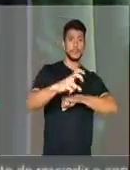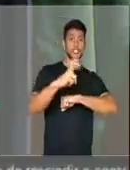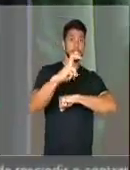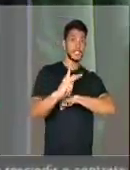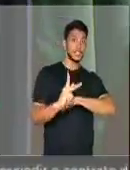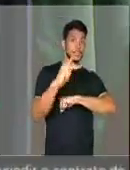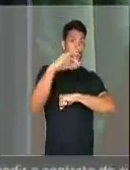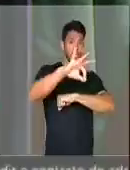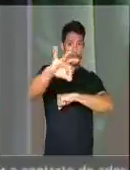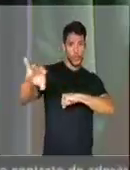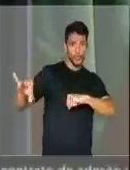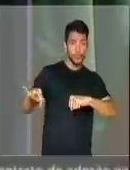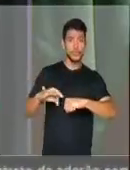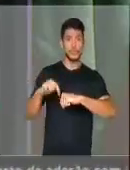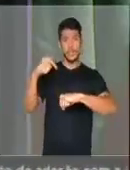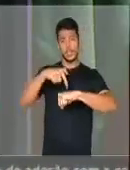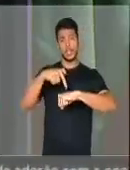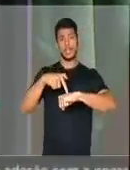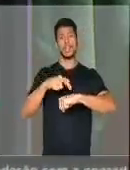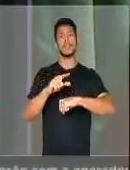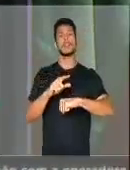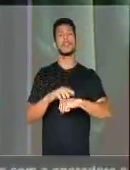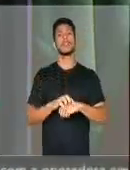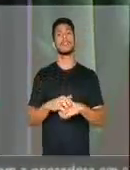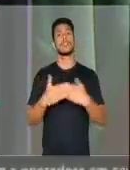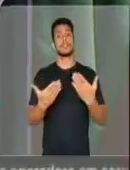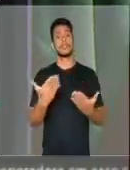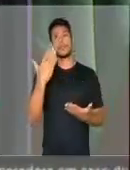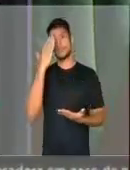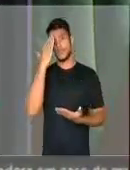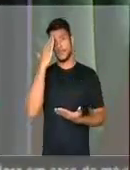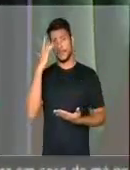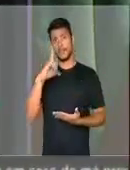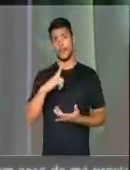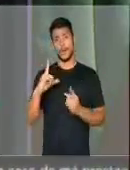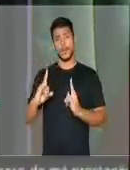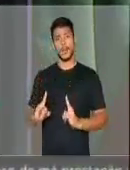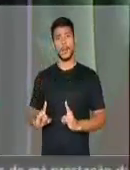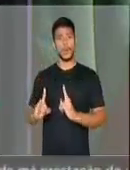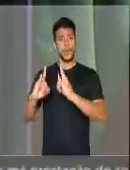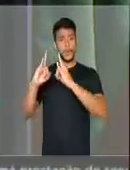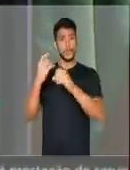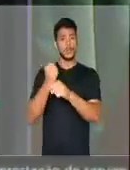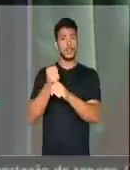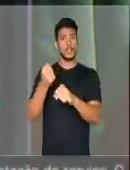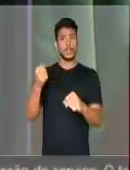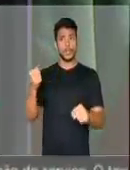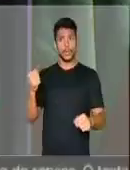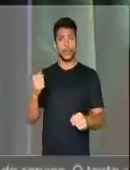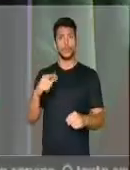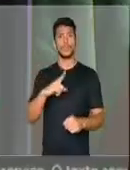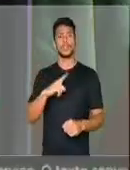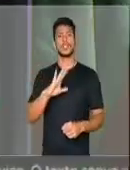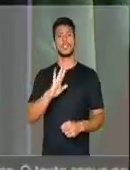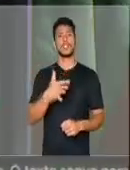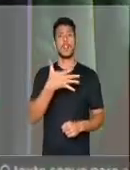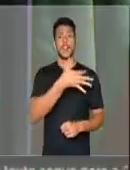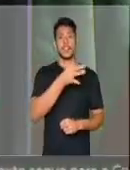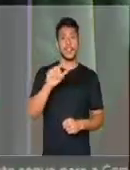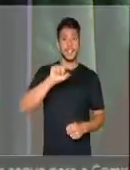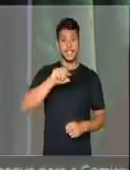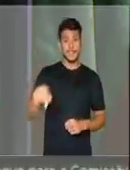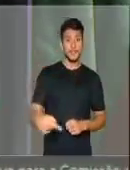do atual imóvel, tendo em vista ser um imóvel de grandes proporções, exigido na chamada 10 mil metros